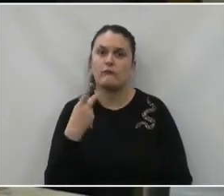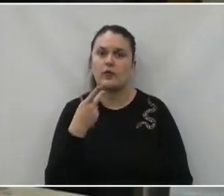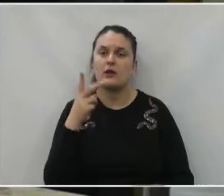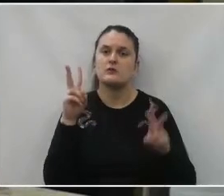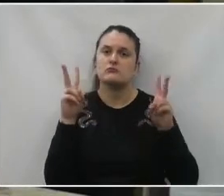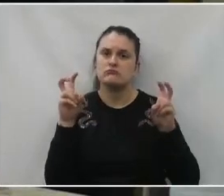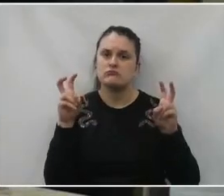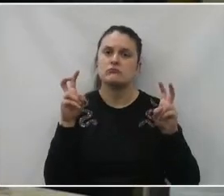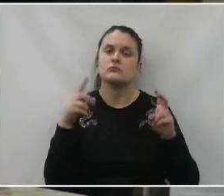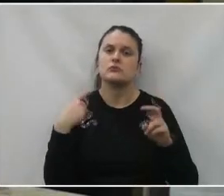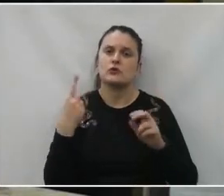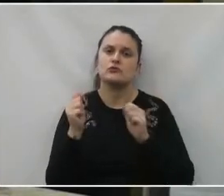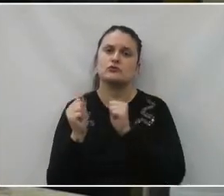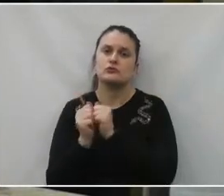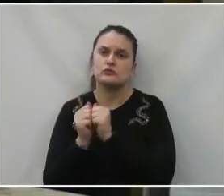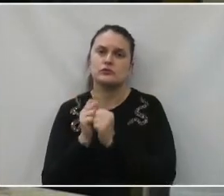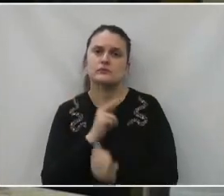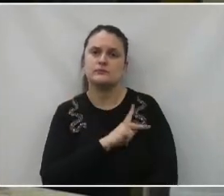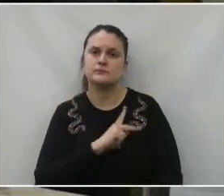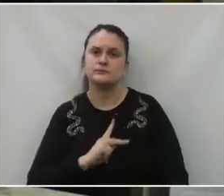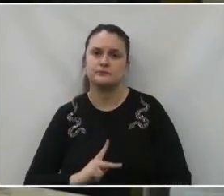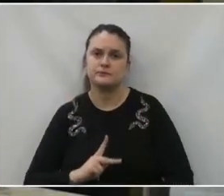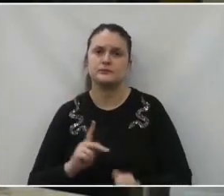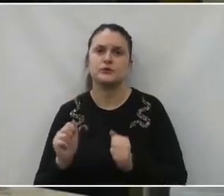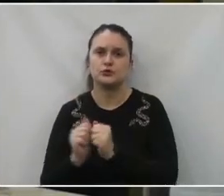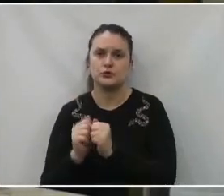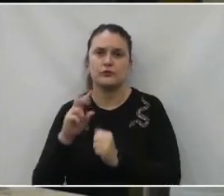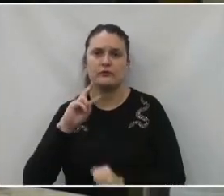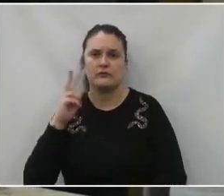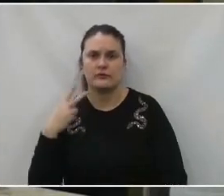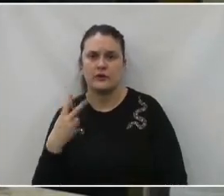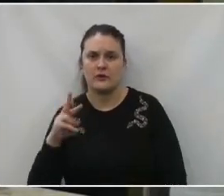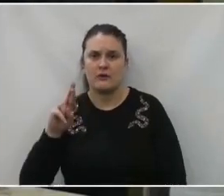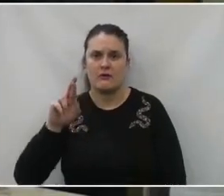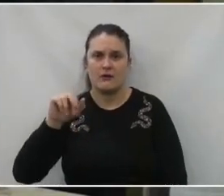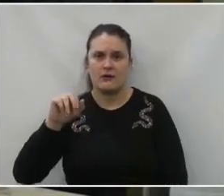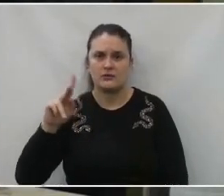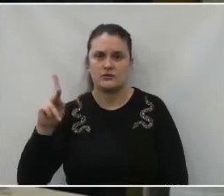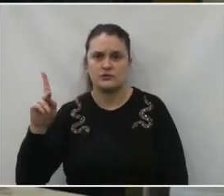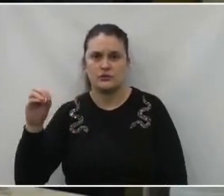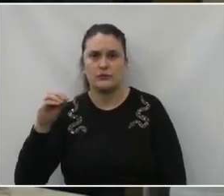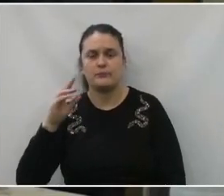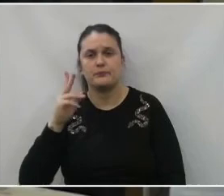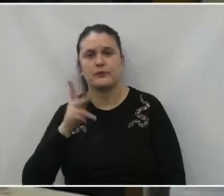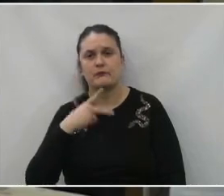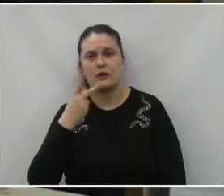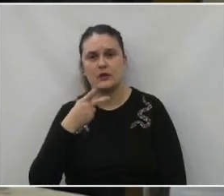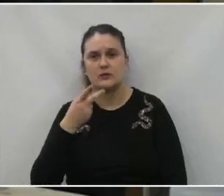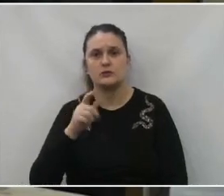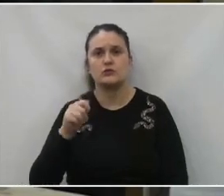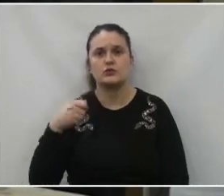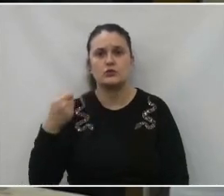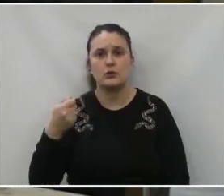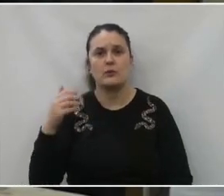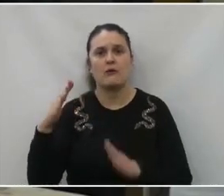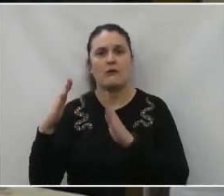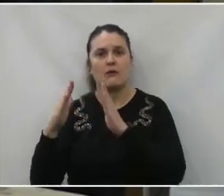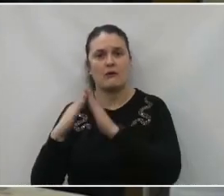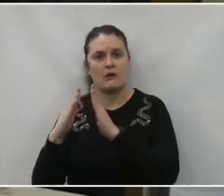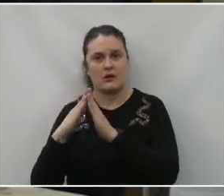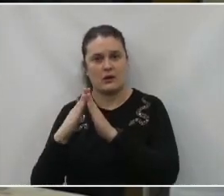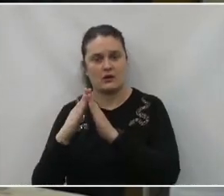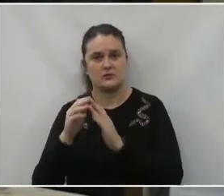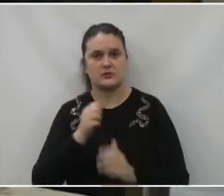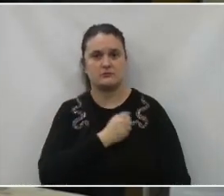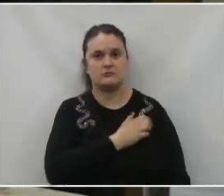que lá nós estivemos junto com o presidente, junto com o Rático também, falando sobre a Casa